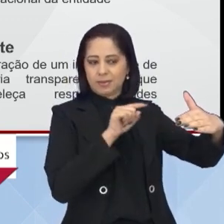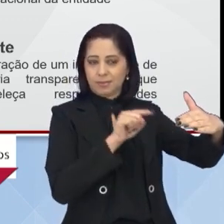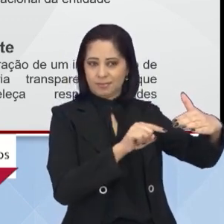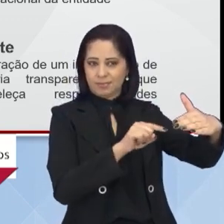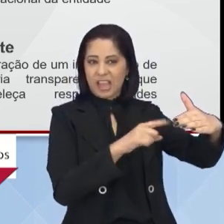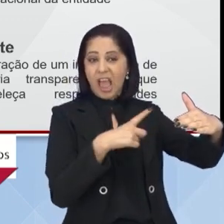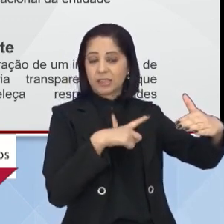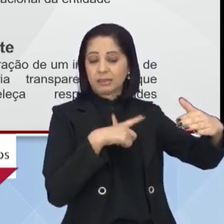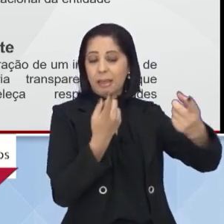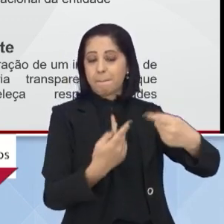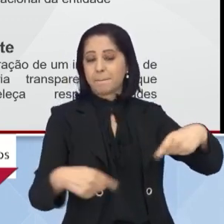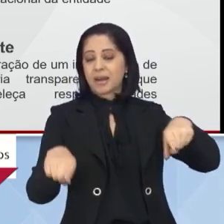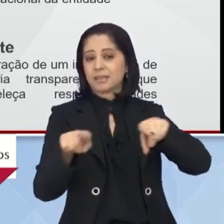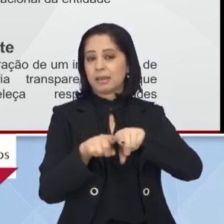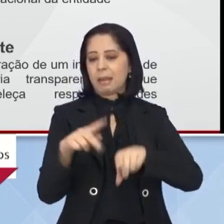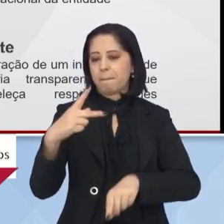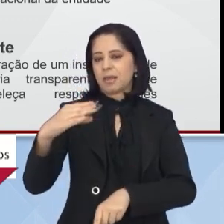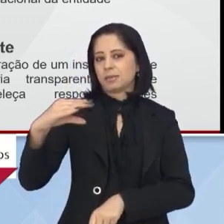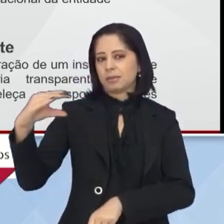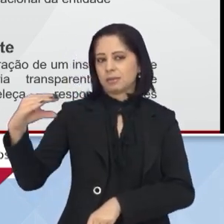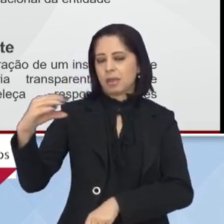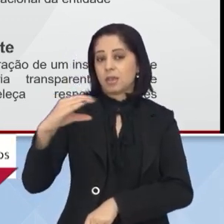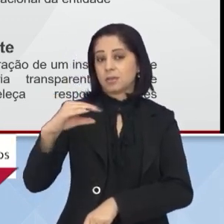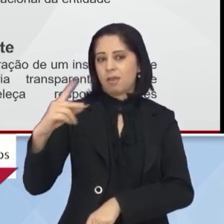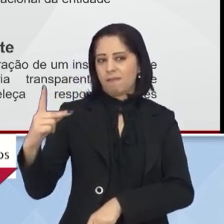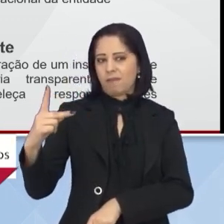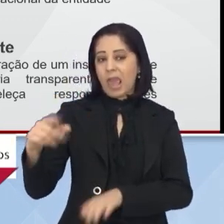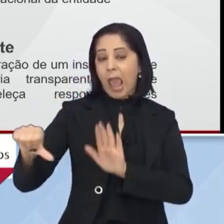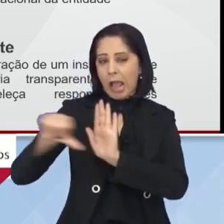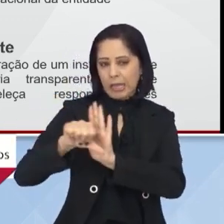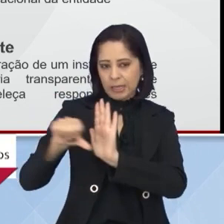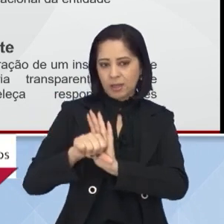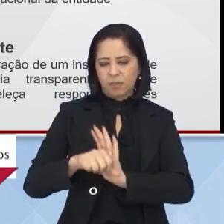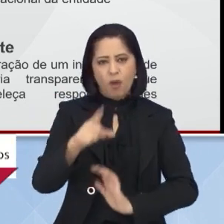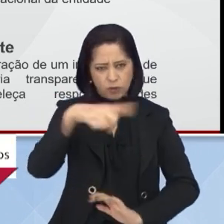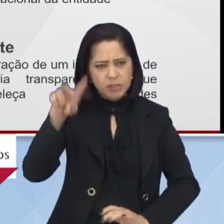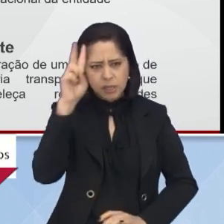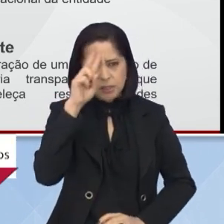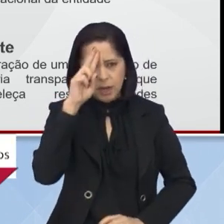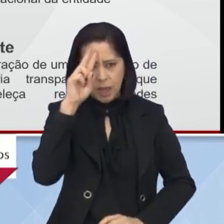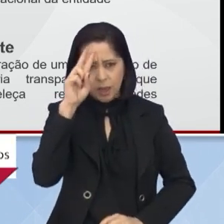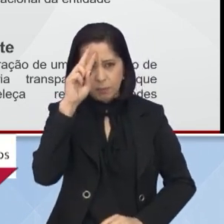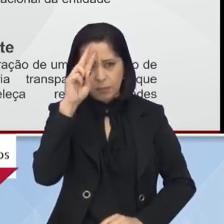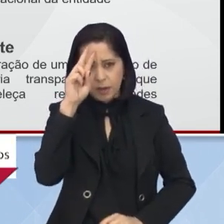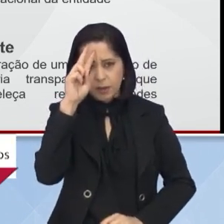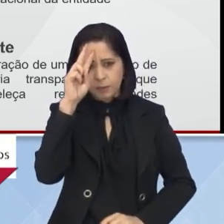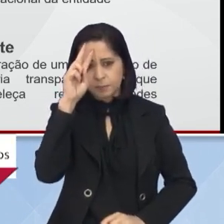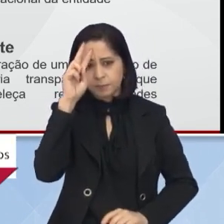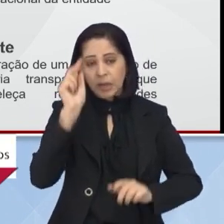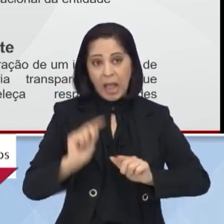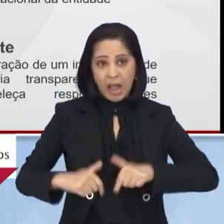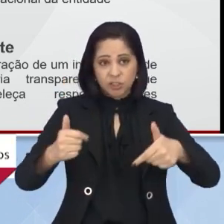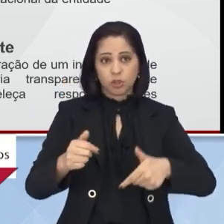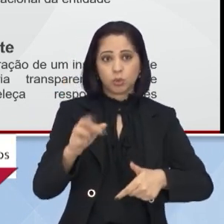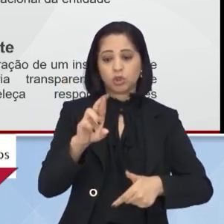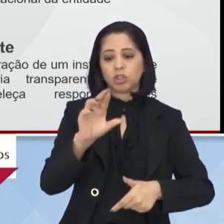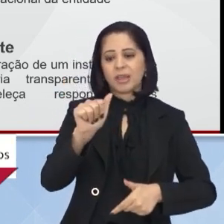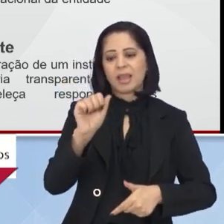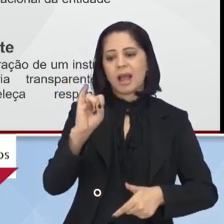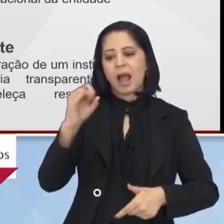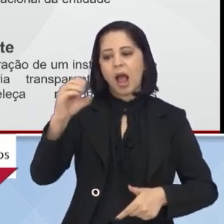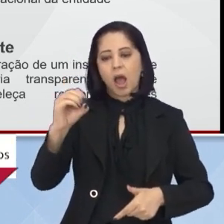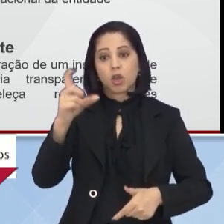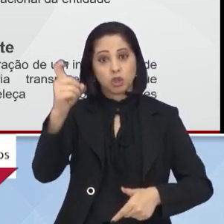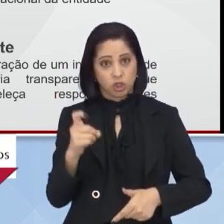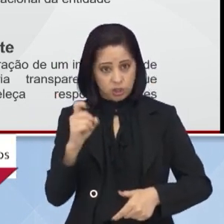né Eh muitos aqui devem se lembrar da operação raio x uma operação relativamente recente nós